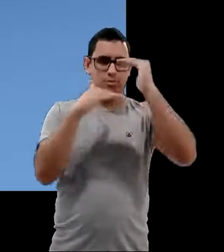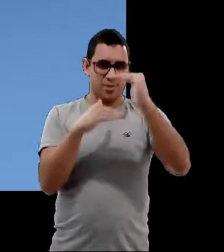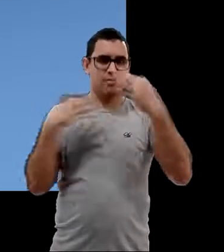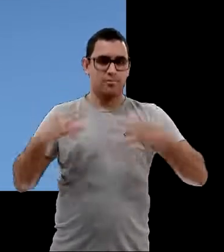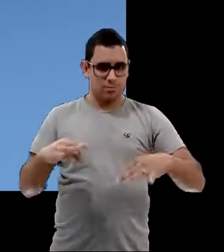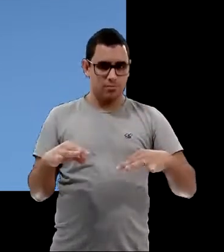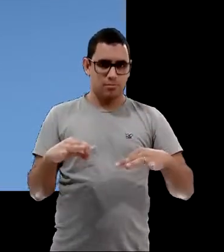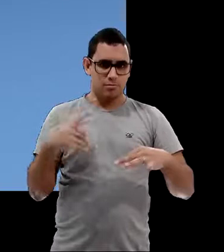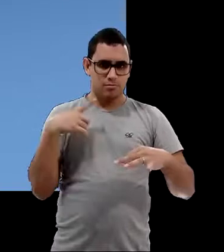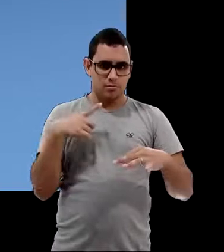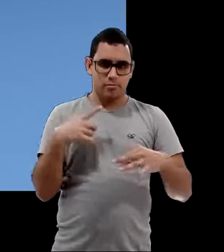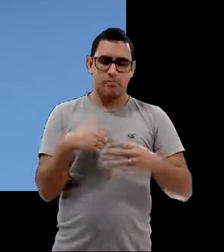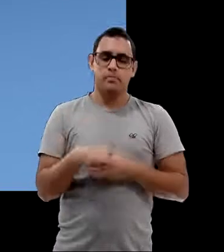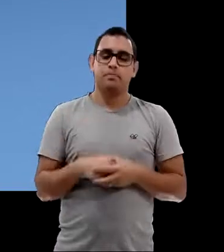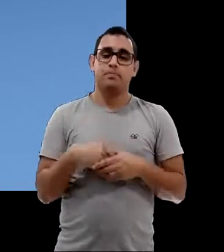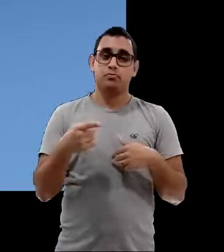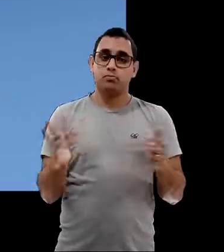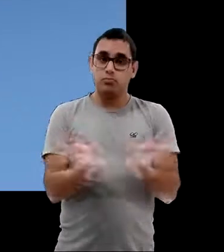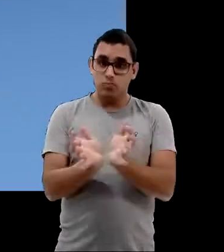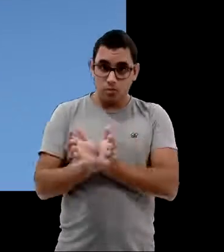A estratificação social